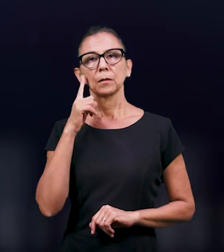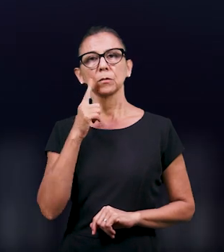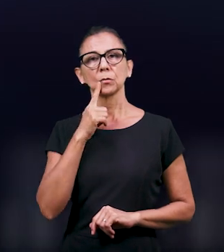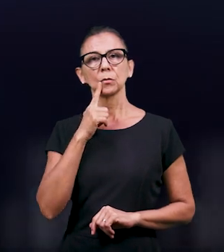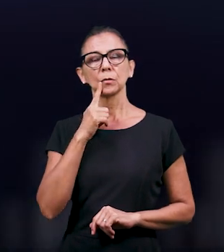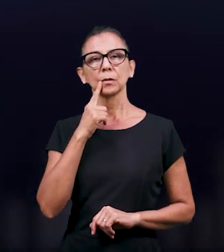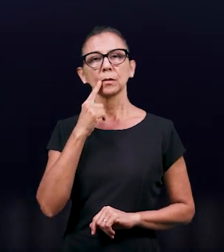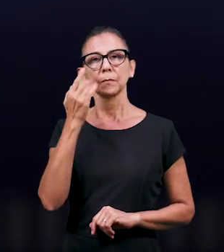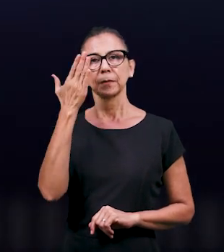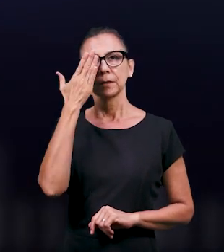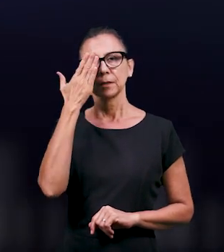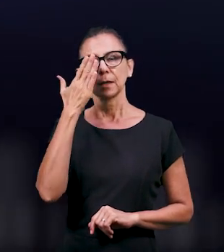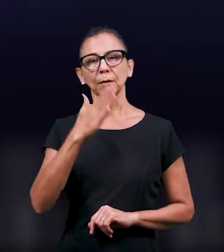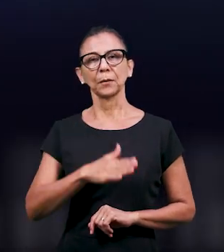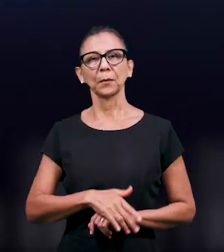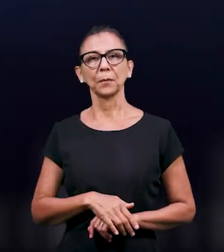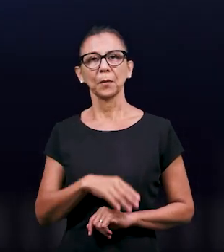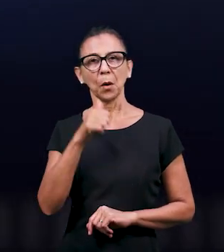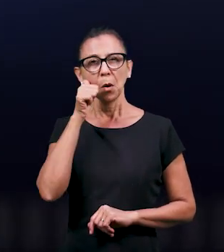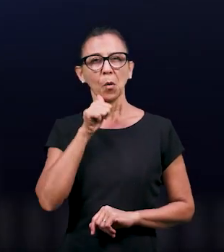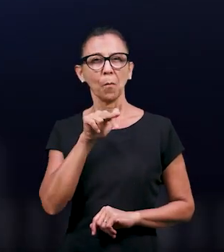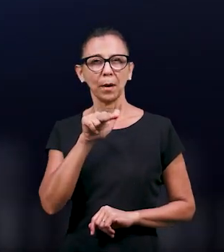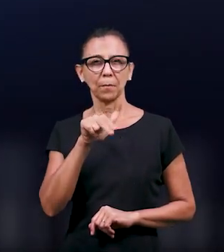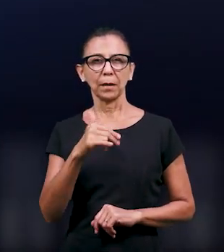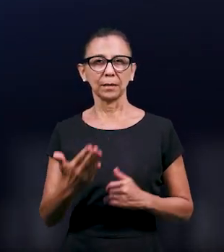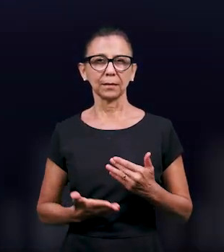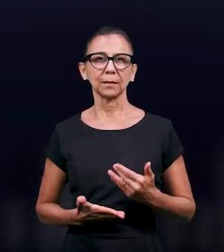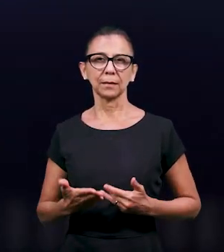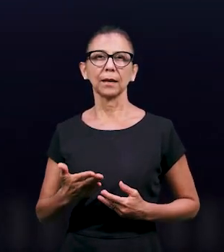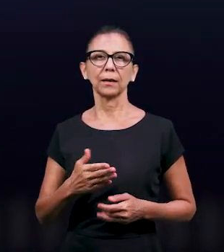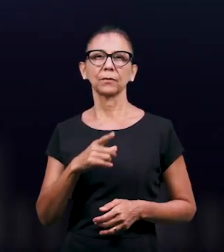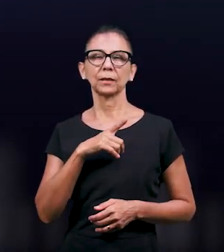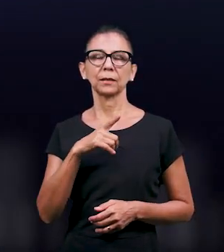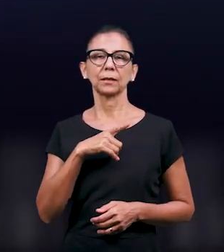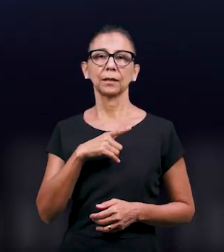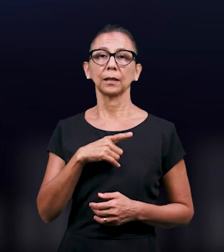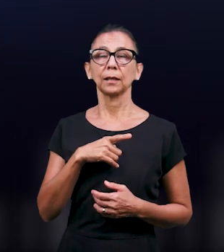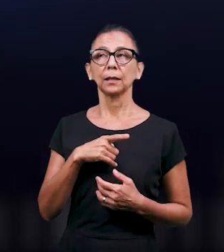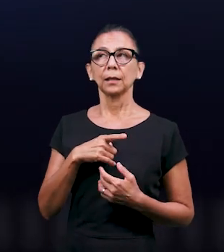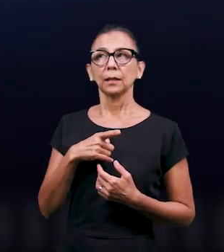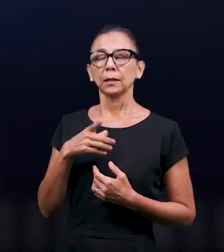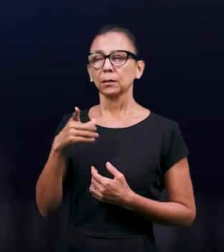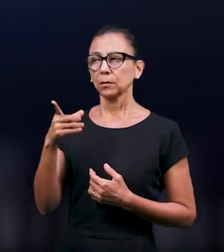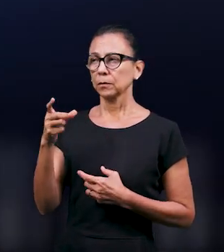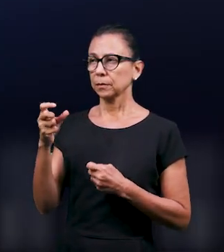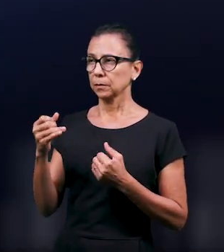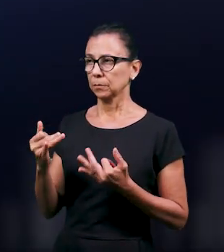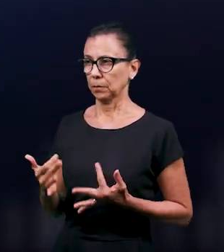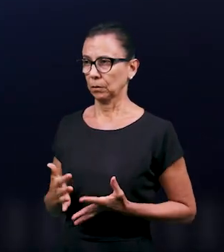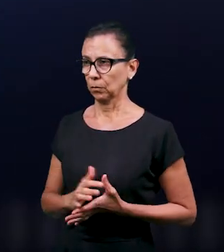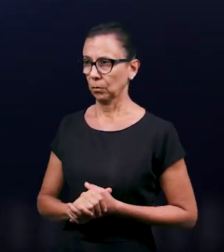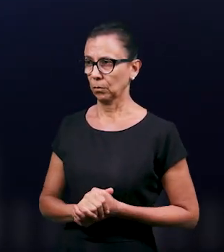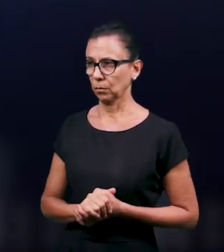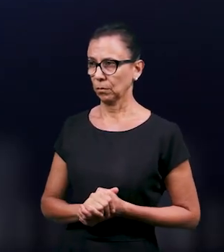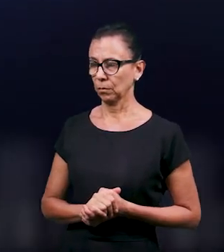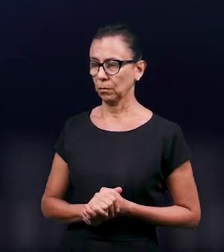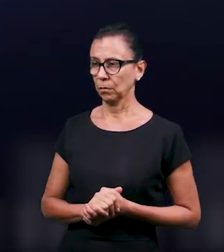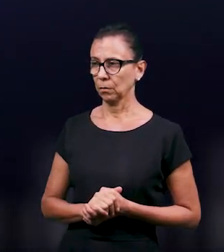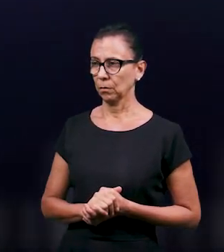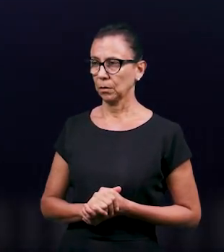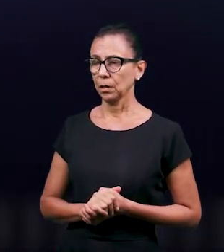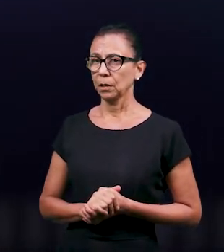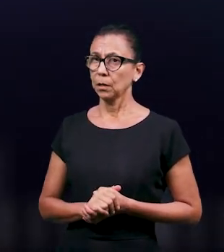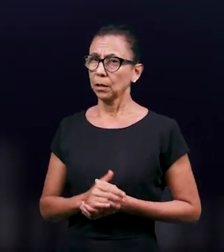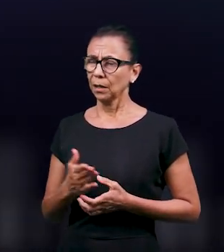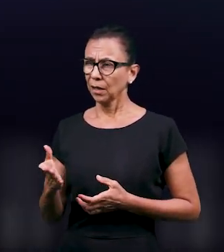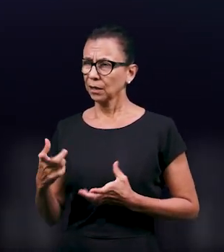é surdo-cega, uma irmã nossa que é surdo-cega. Então, pelo que a irmã falou, quem pode atender os surdos